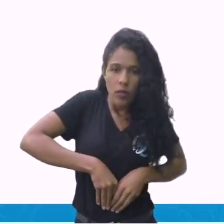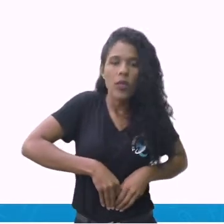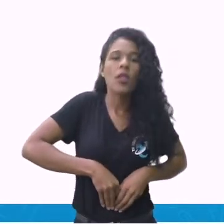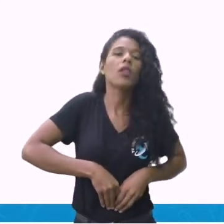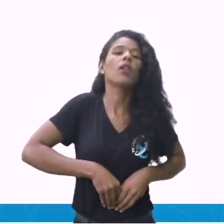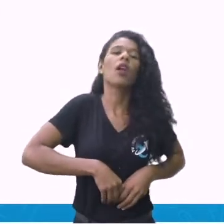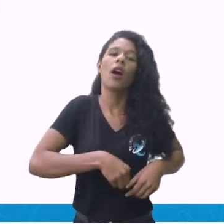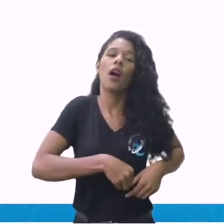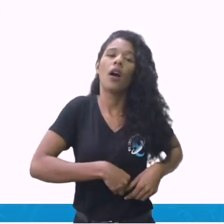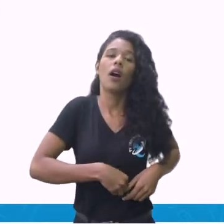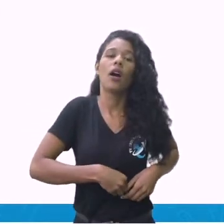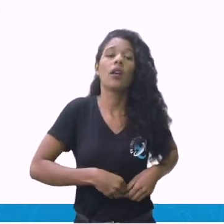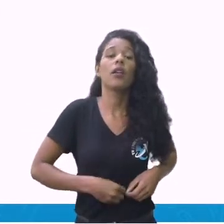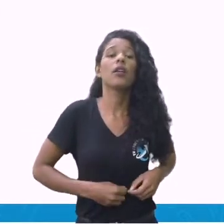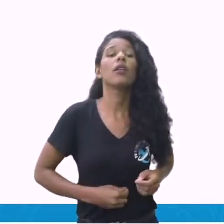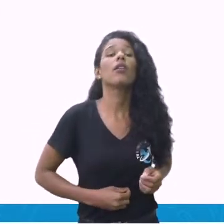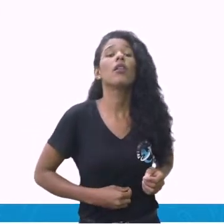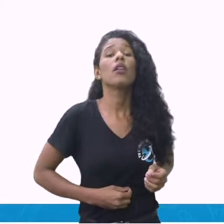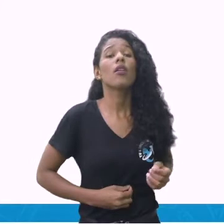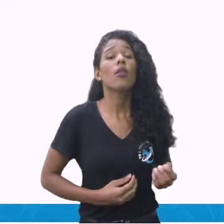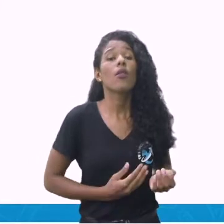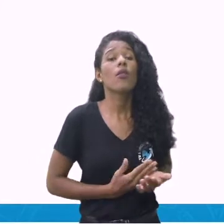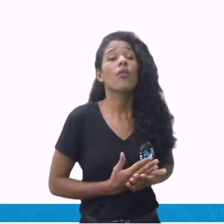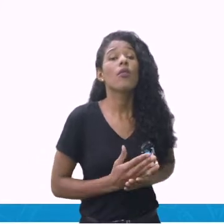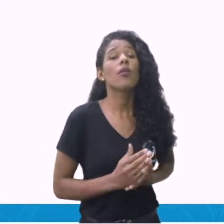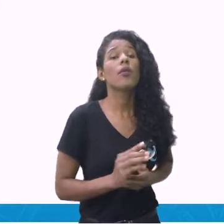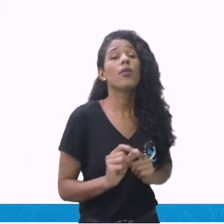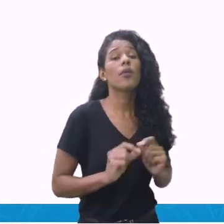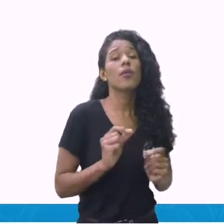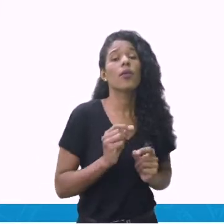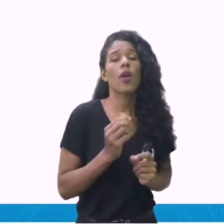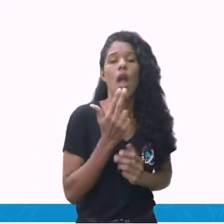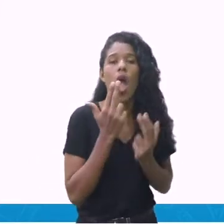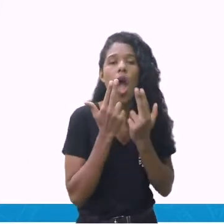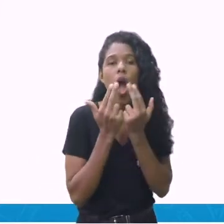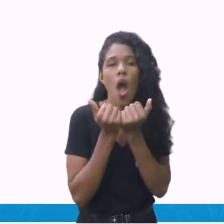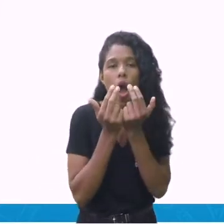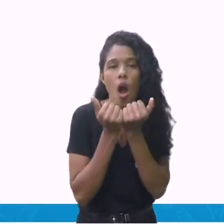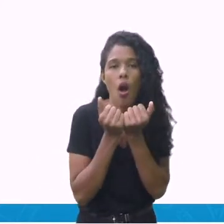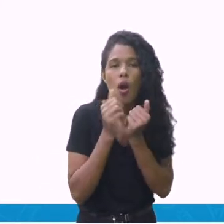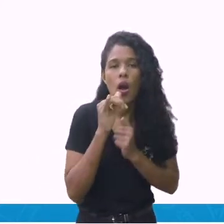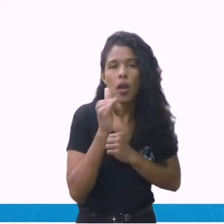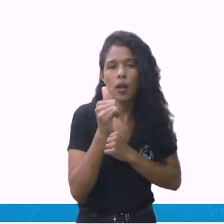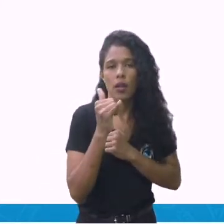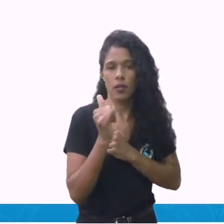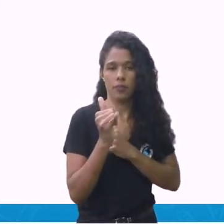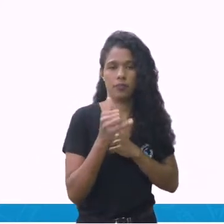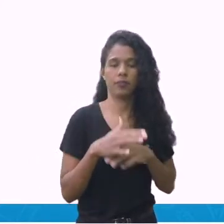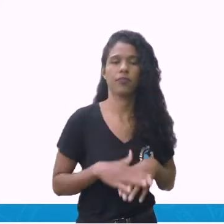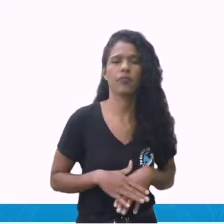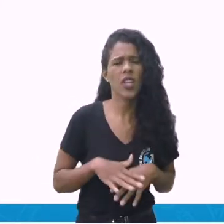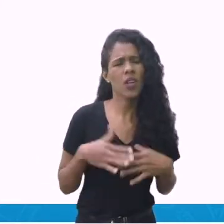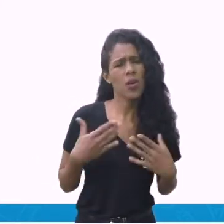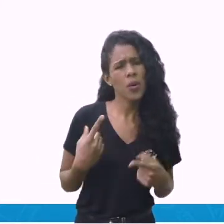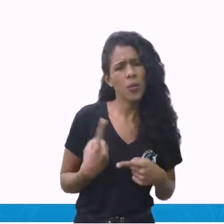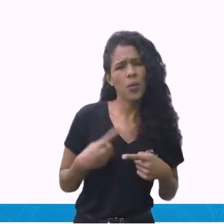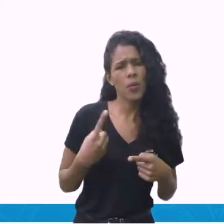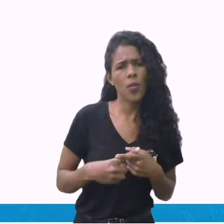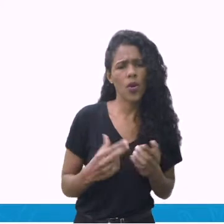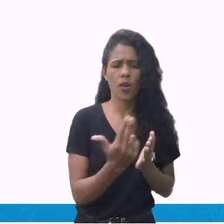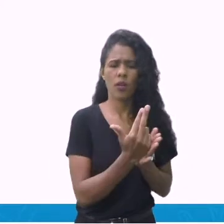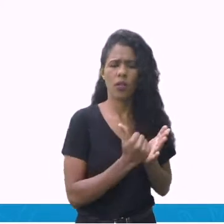por que eu coloquei aqui essas figuras geométricas como exemplo? Porque você ingere